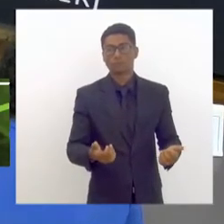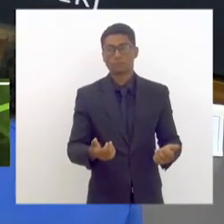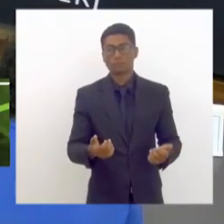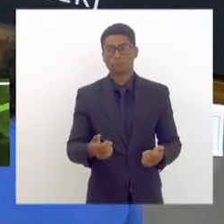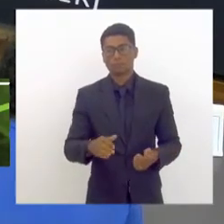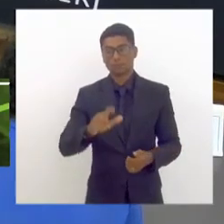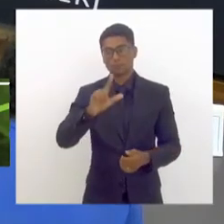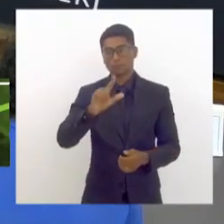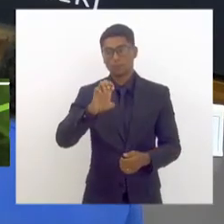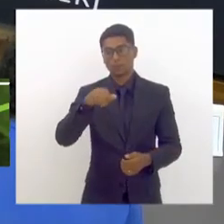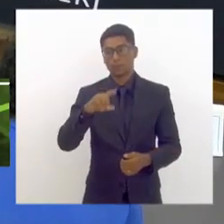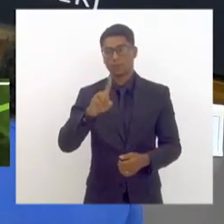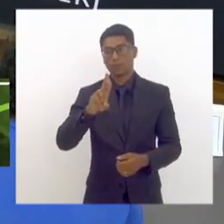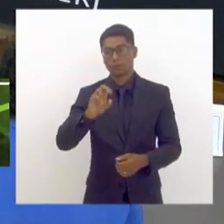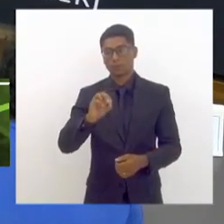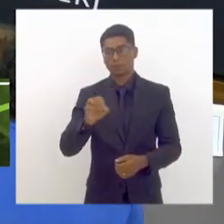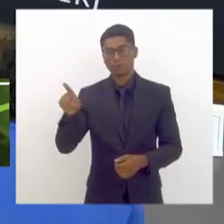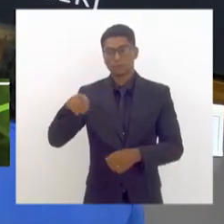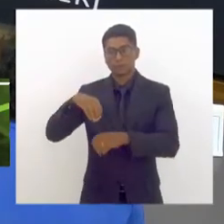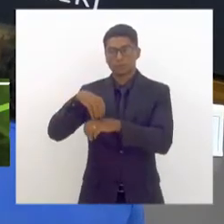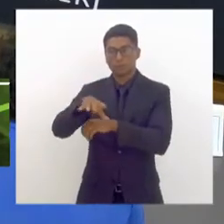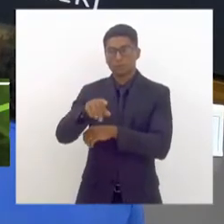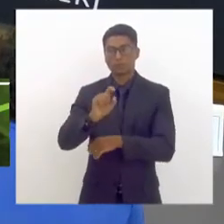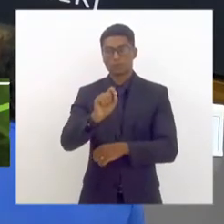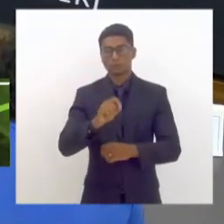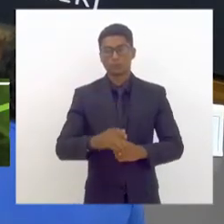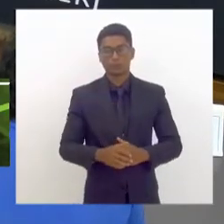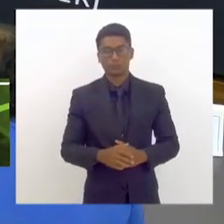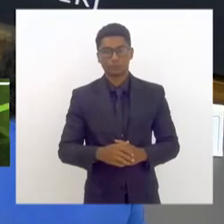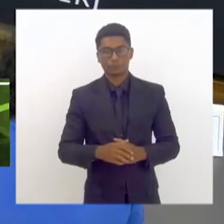trouxe a sugestão da gente